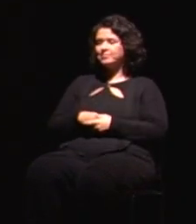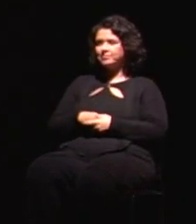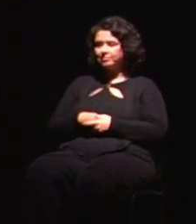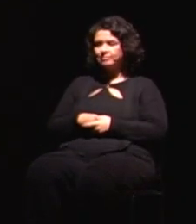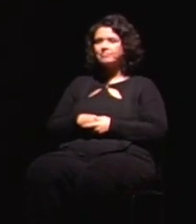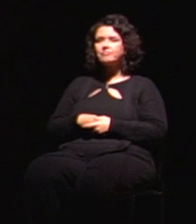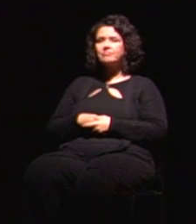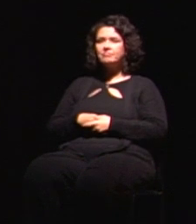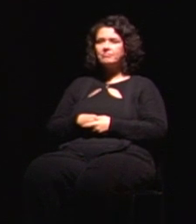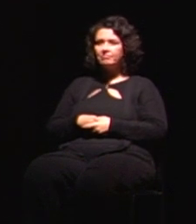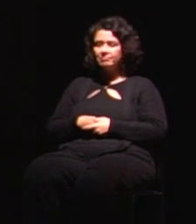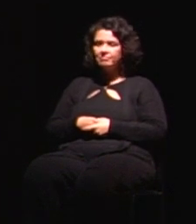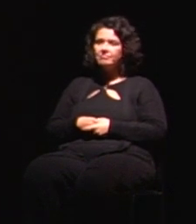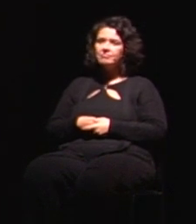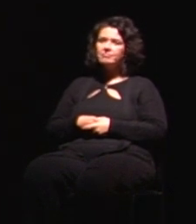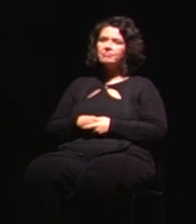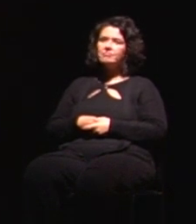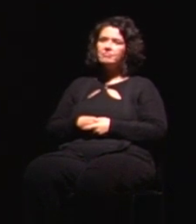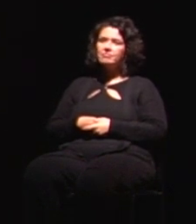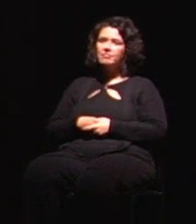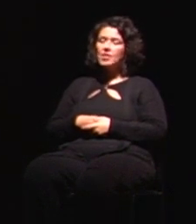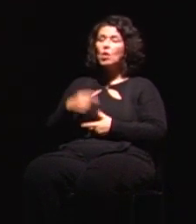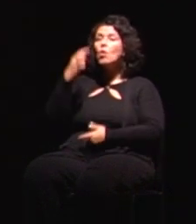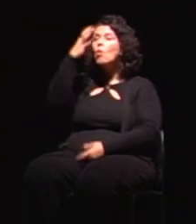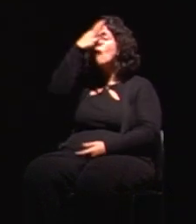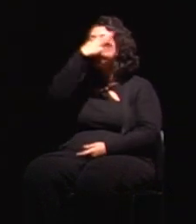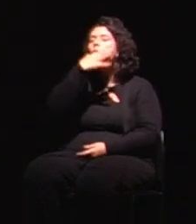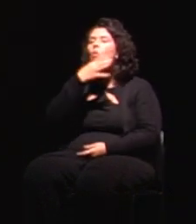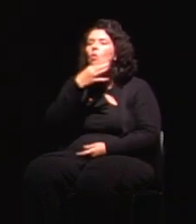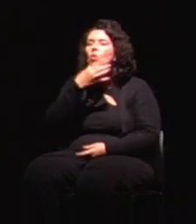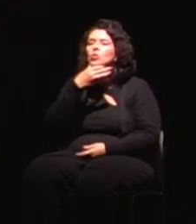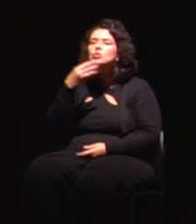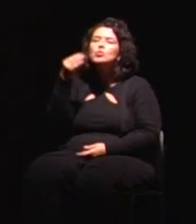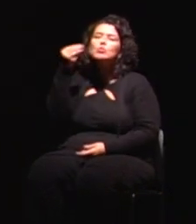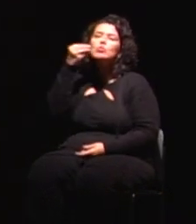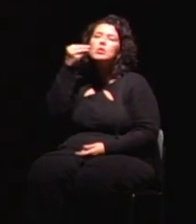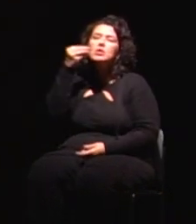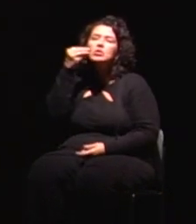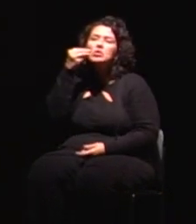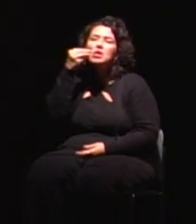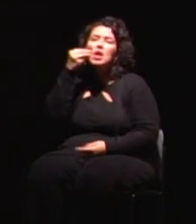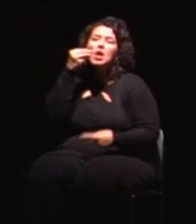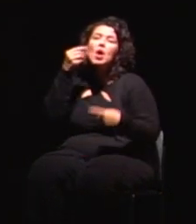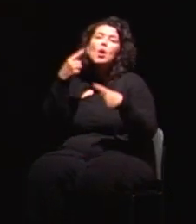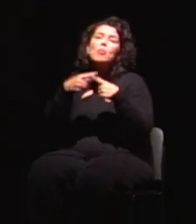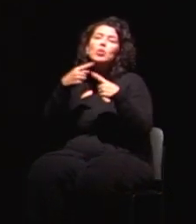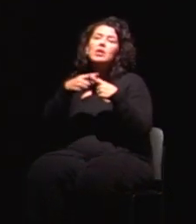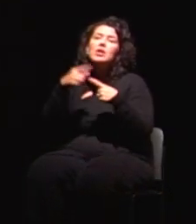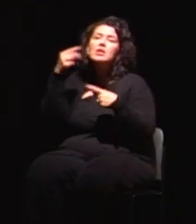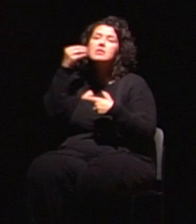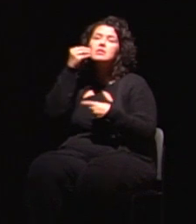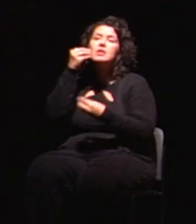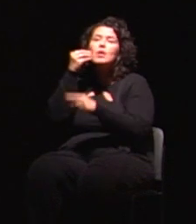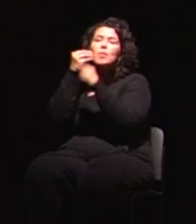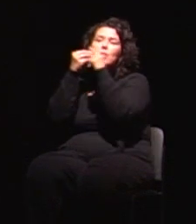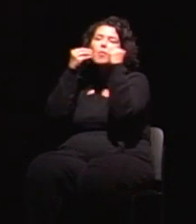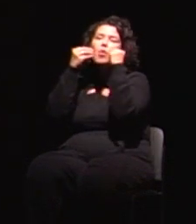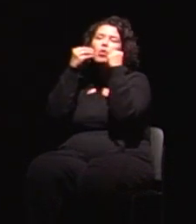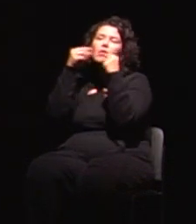Para que beijar o rosto se a boca é tão perto?